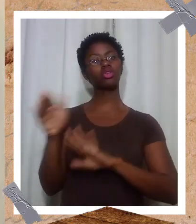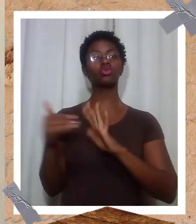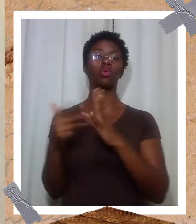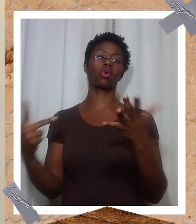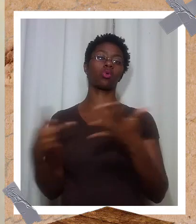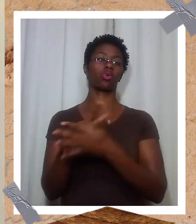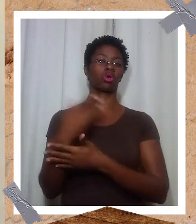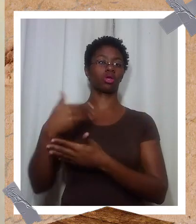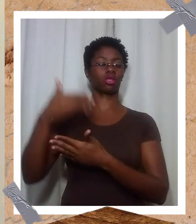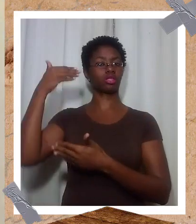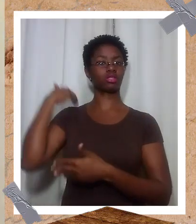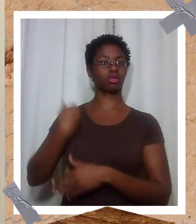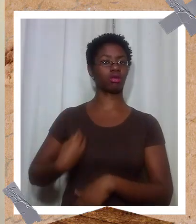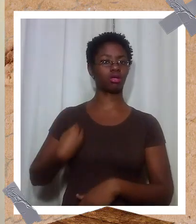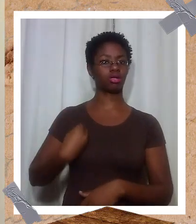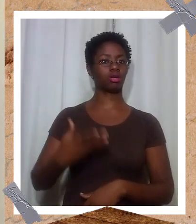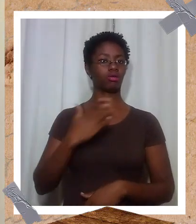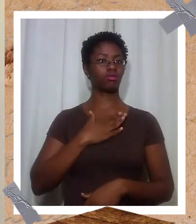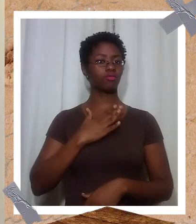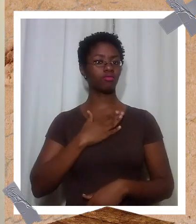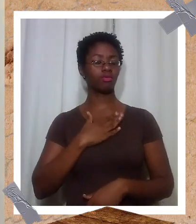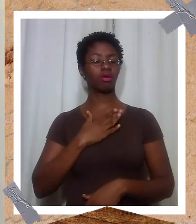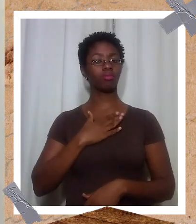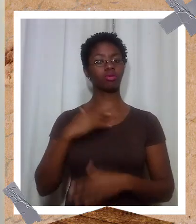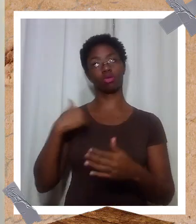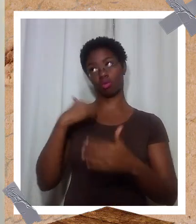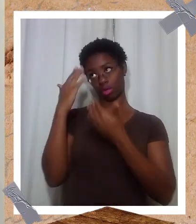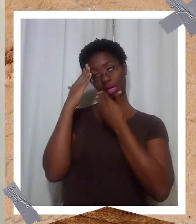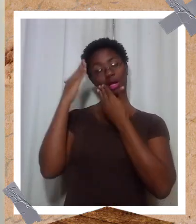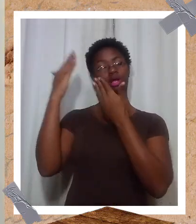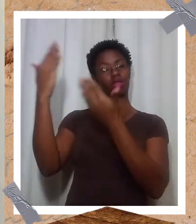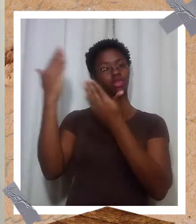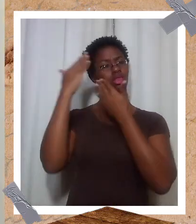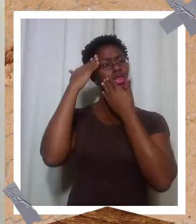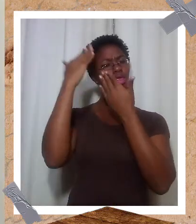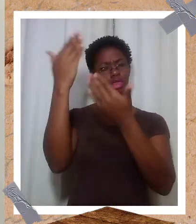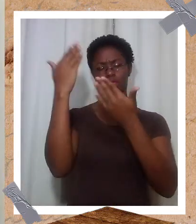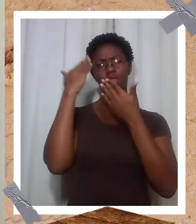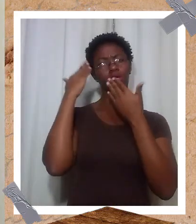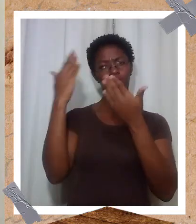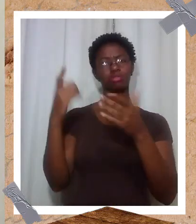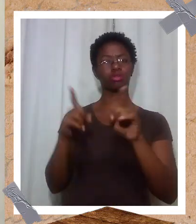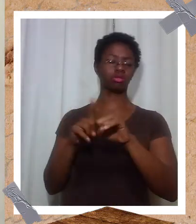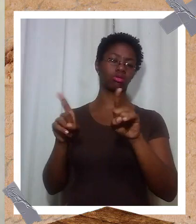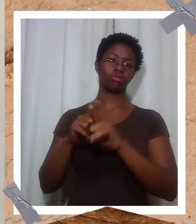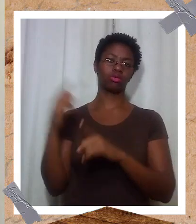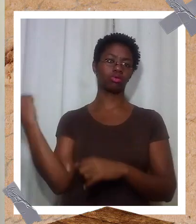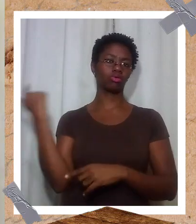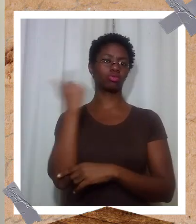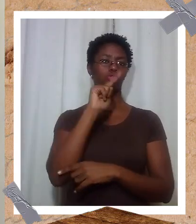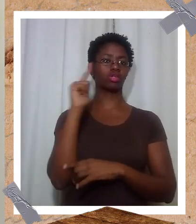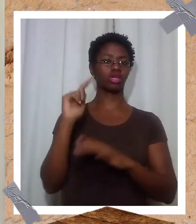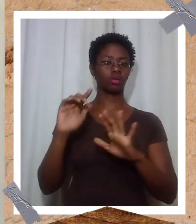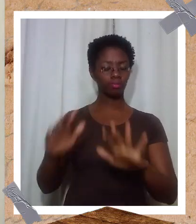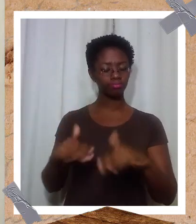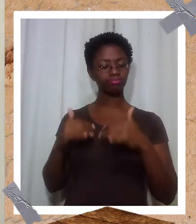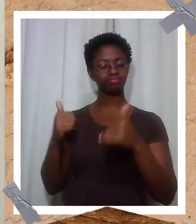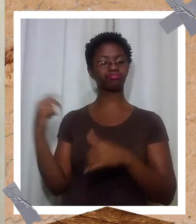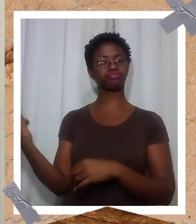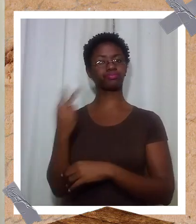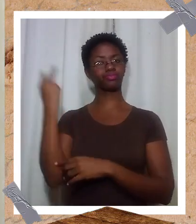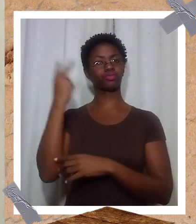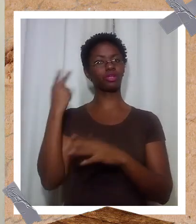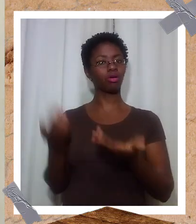vida, que eu sou, como eu falei, sou extremamente grato, eu consegui contribuir com a valorização, com a